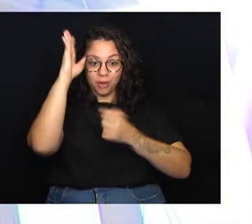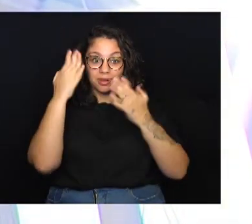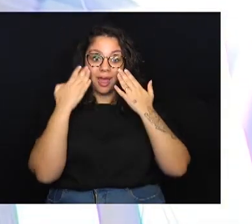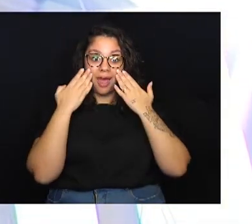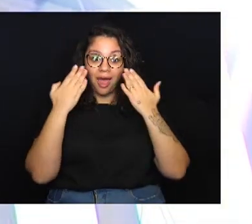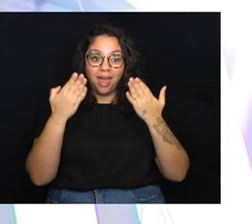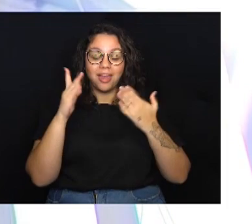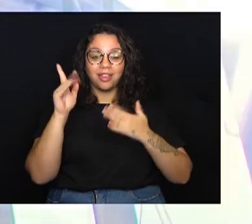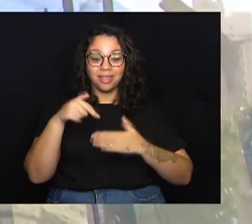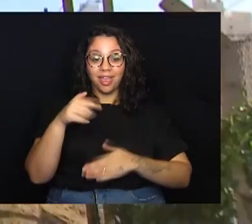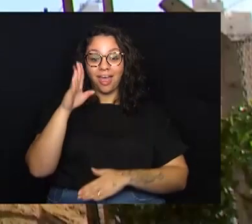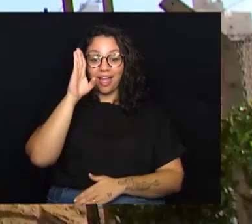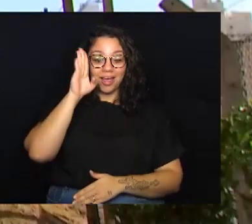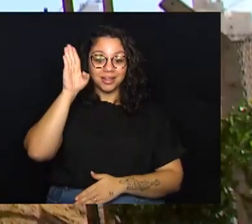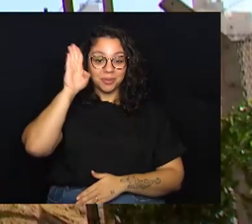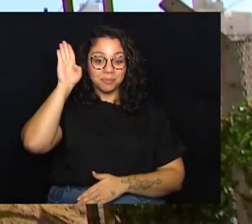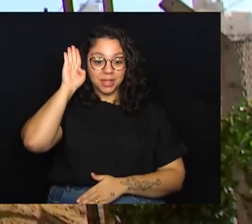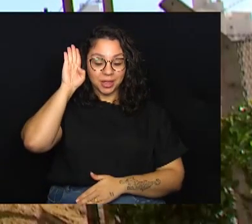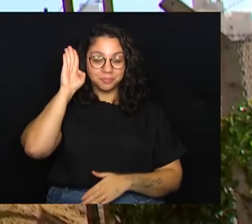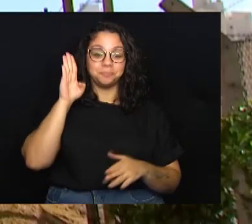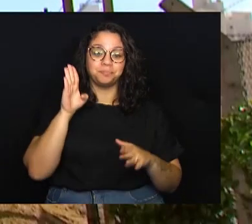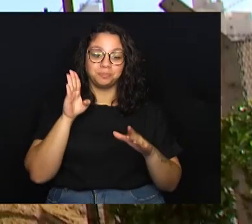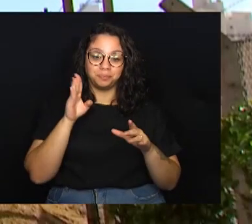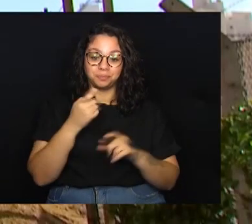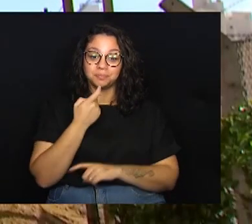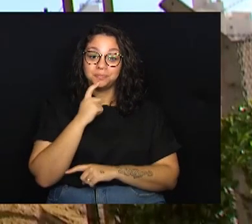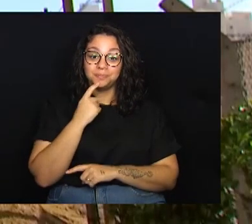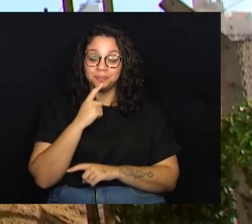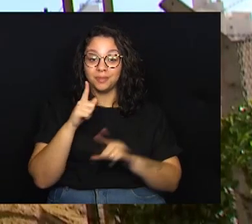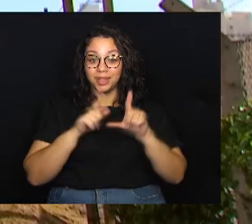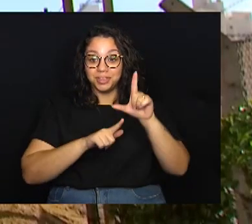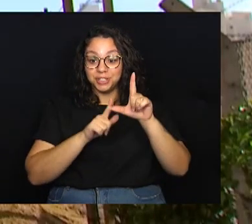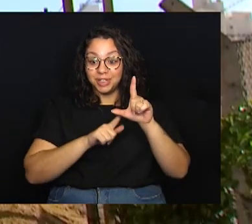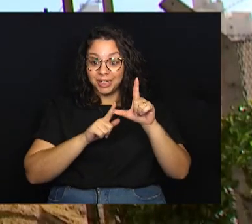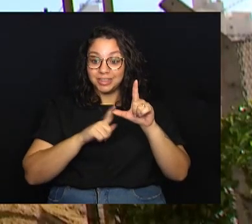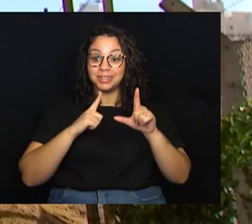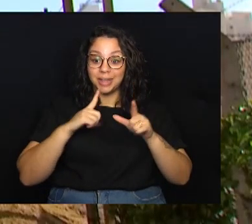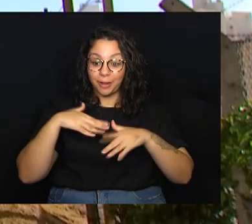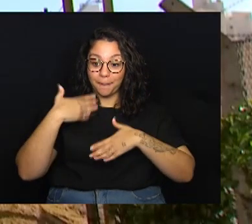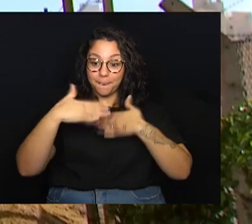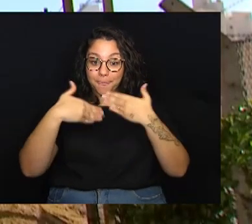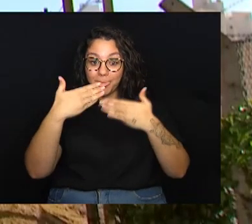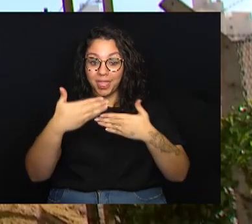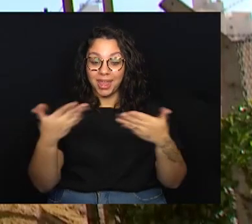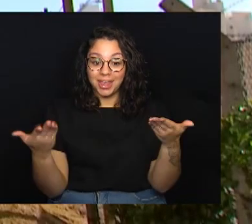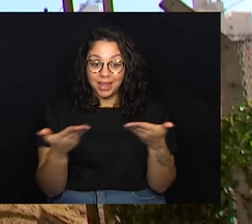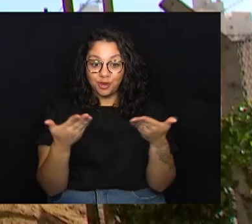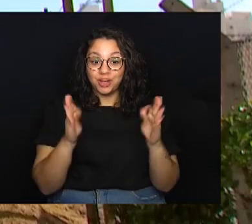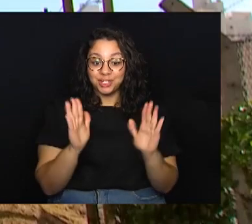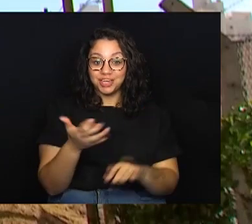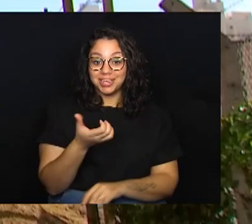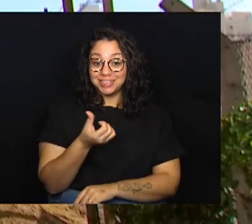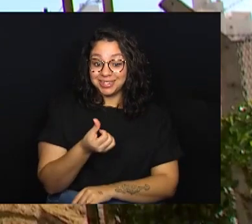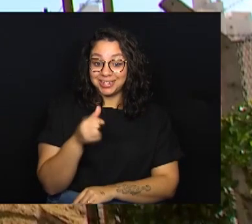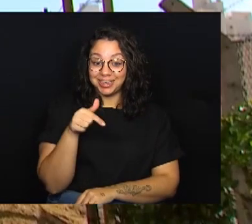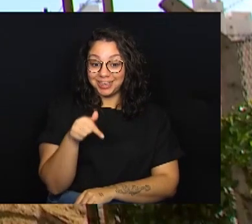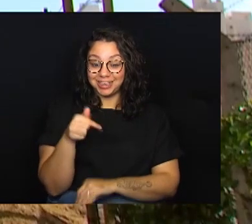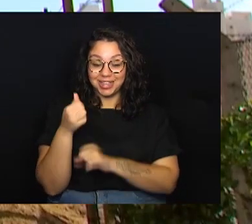Academia Campinense de Letras, que vem avançando no tempo e chega aos 67